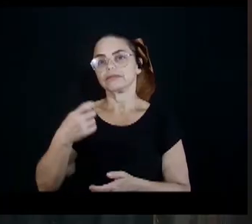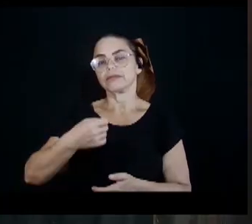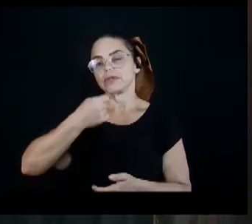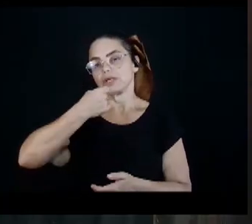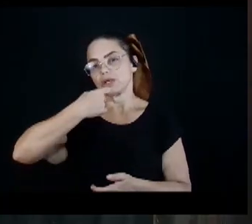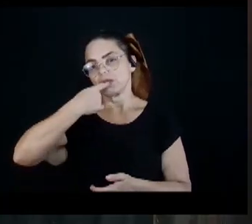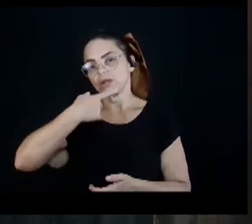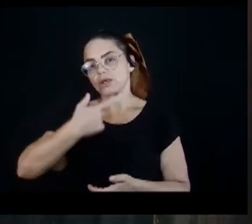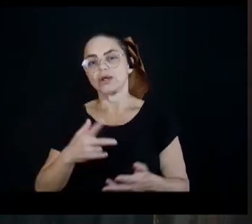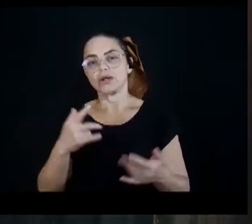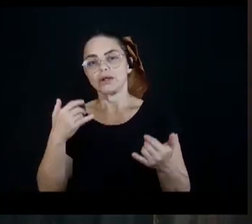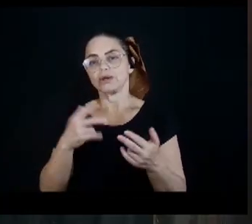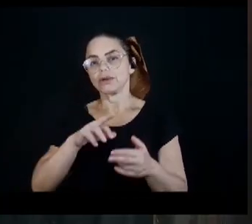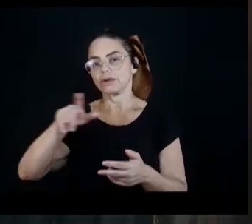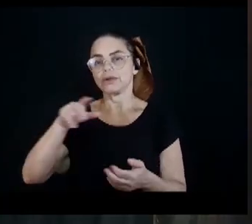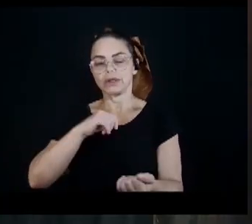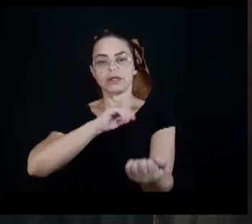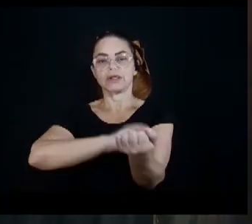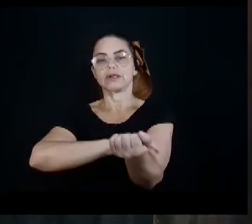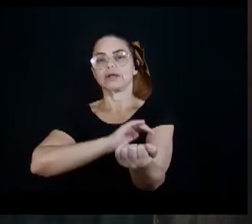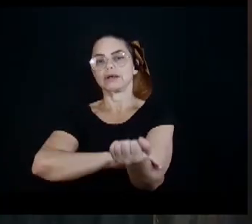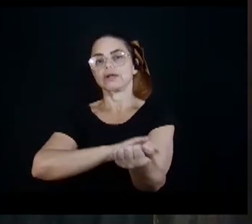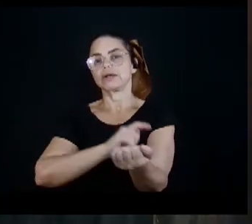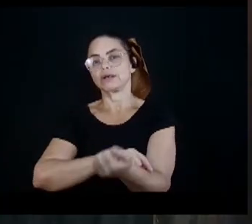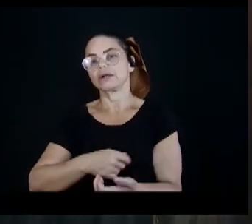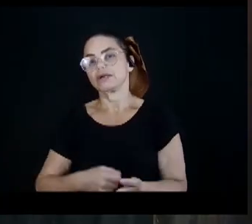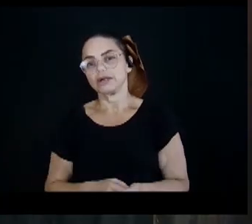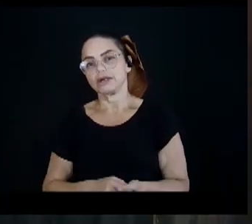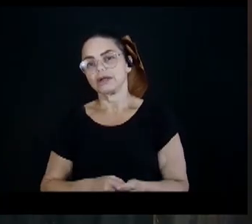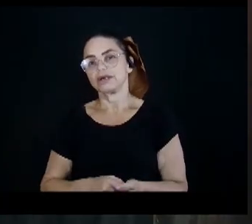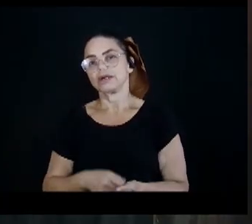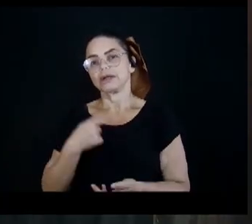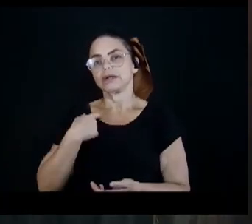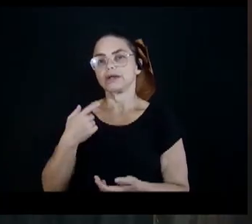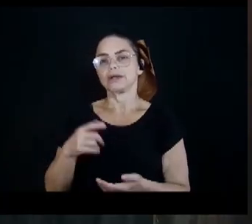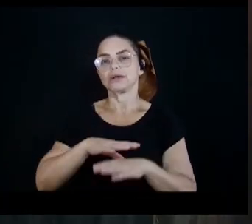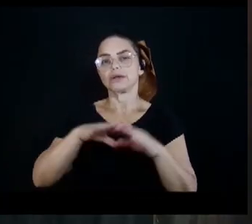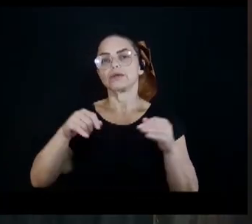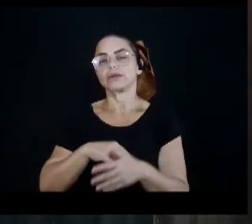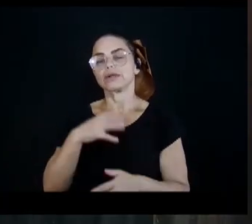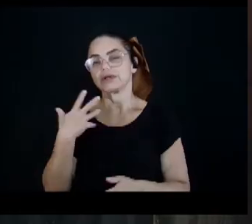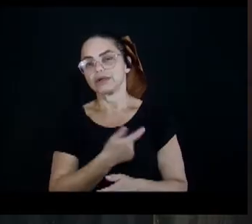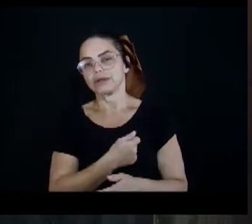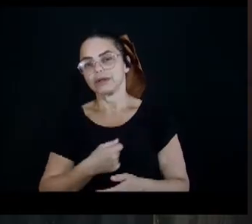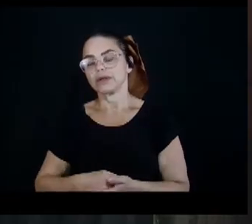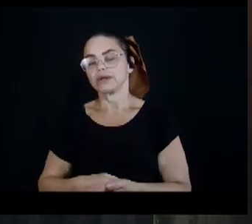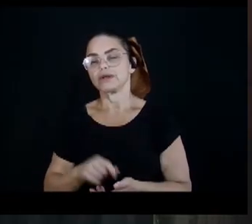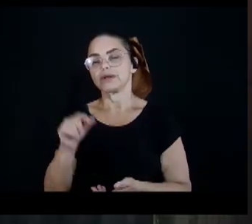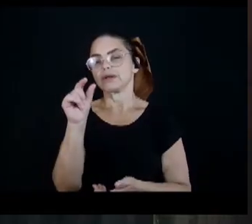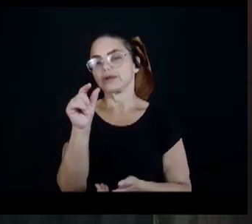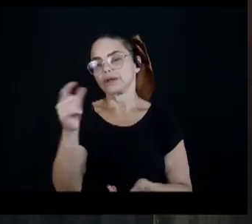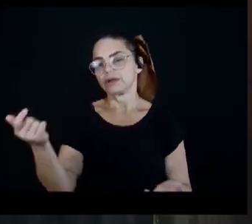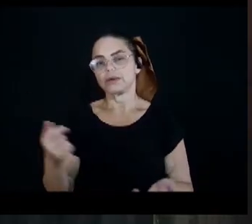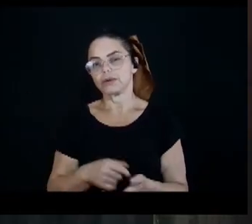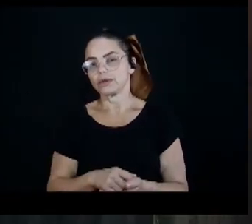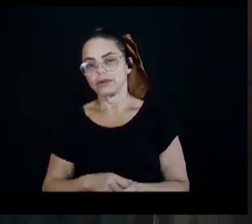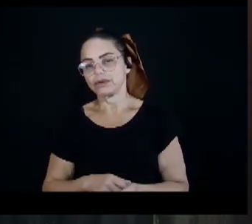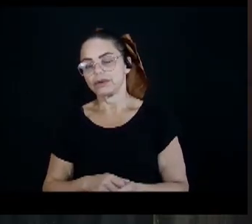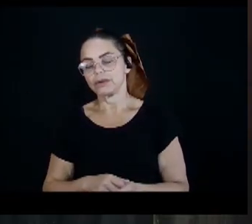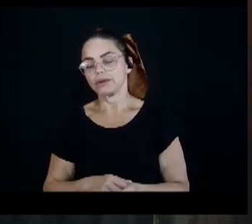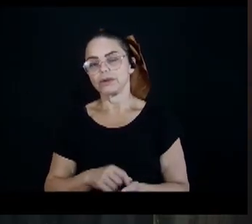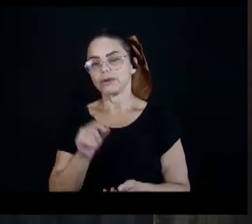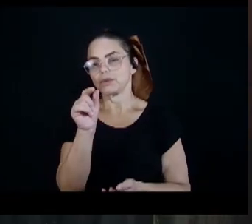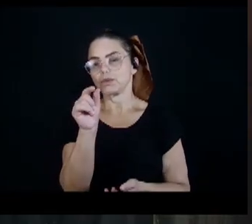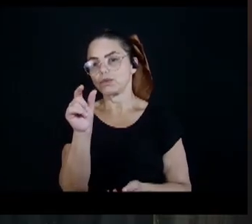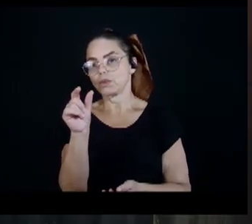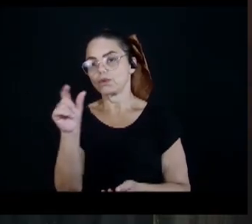da droga entre a que cura e a que salva é a dosagem. A gente brinca com isso, né? Então, é o mesmo